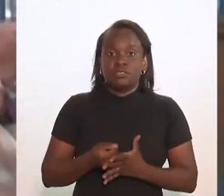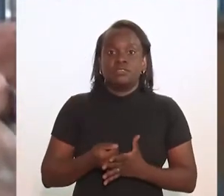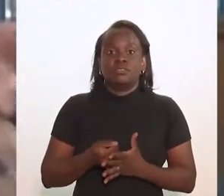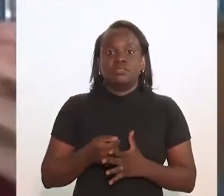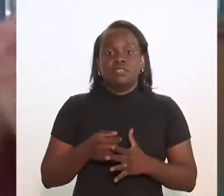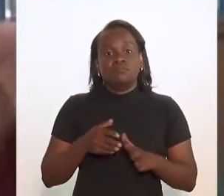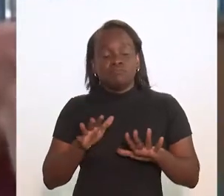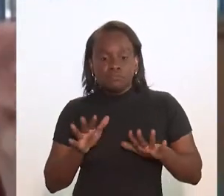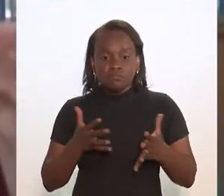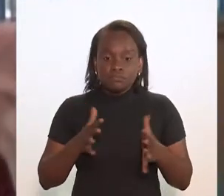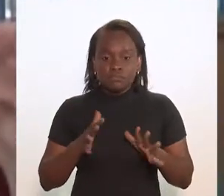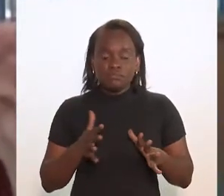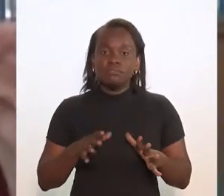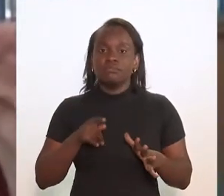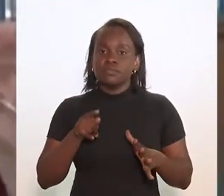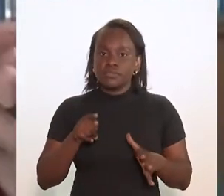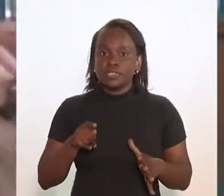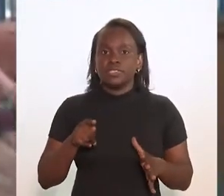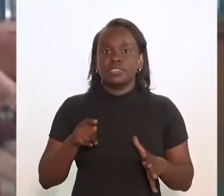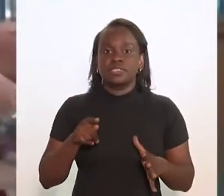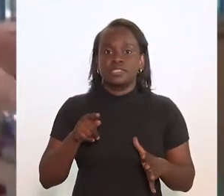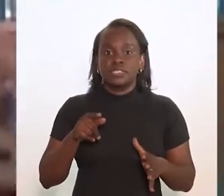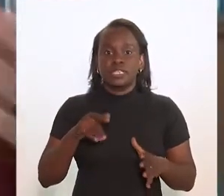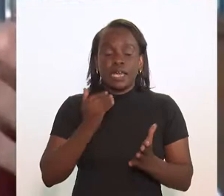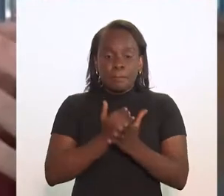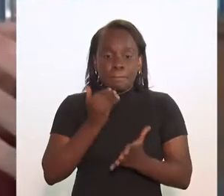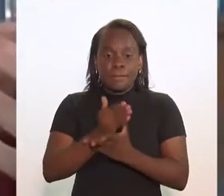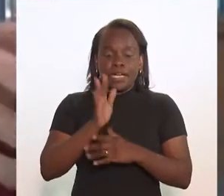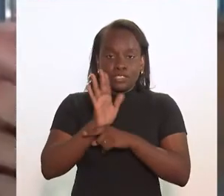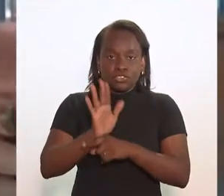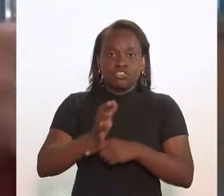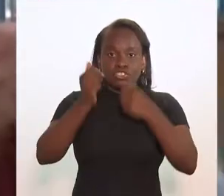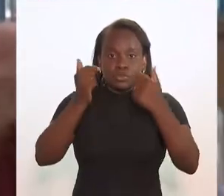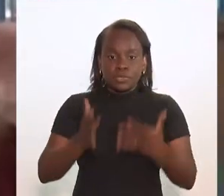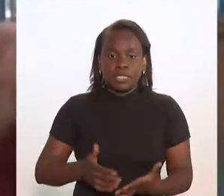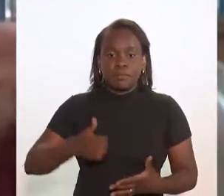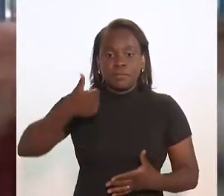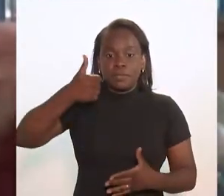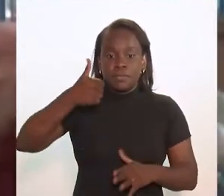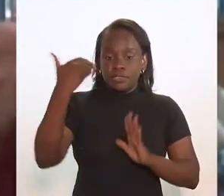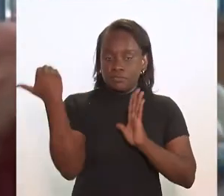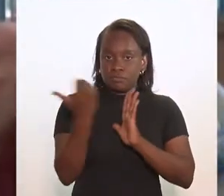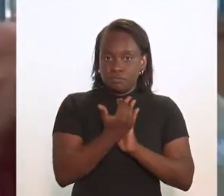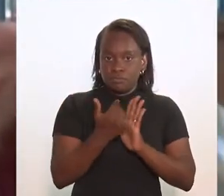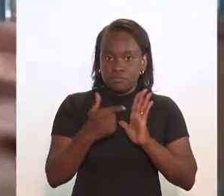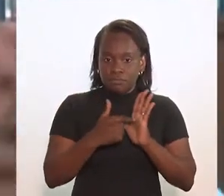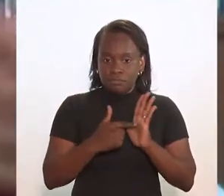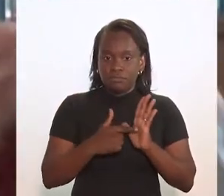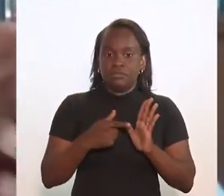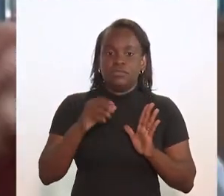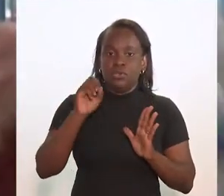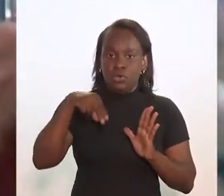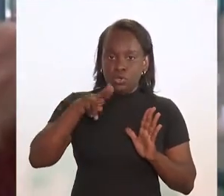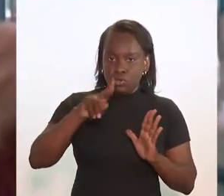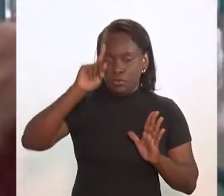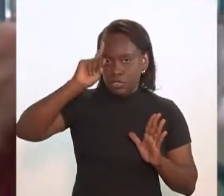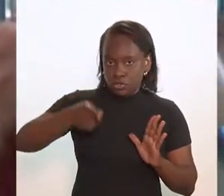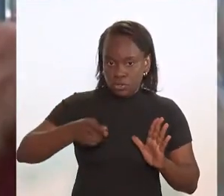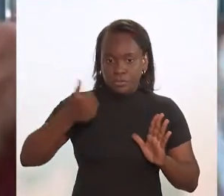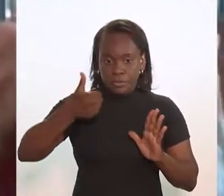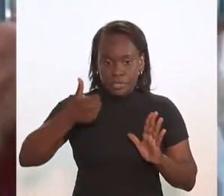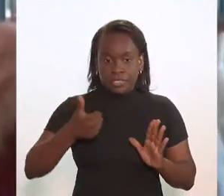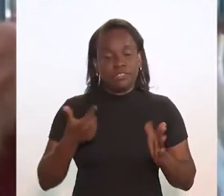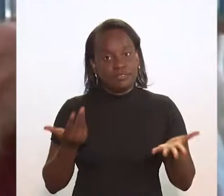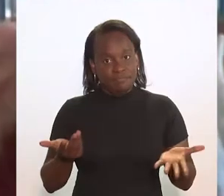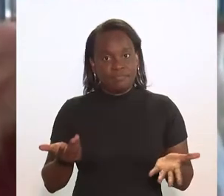resolução, de uma certa forma, ela reforça o primeiro mandato lançado pela ONU,